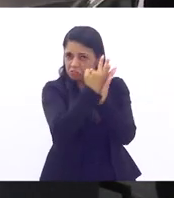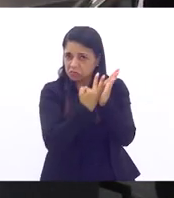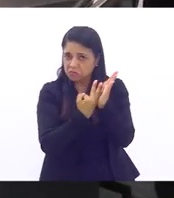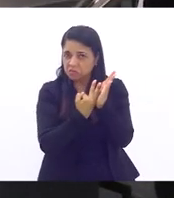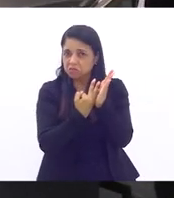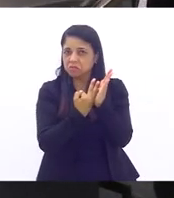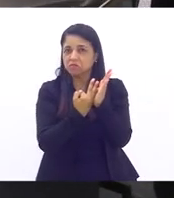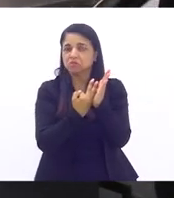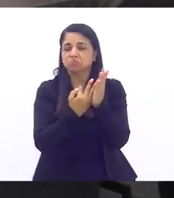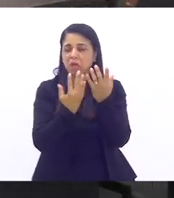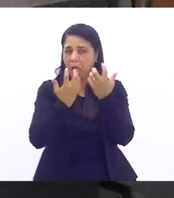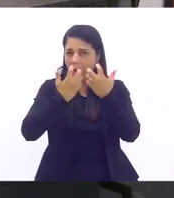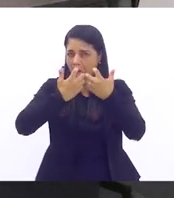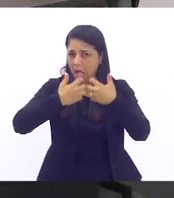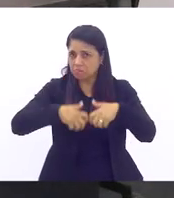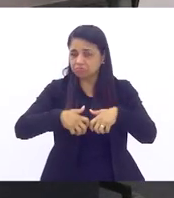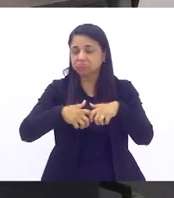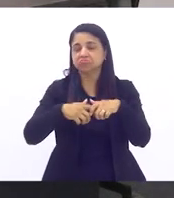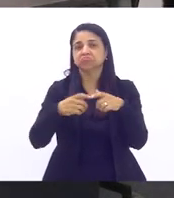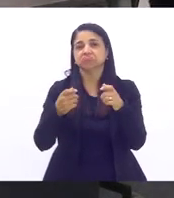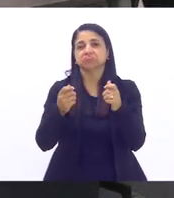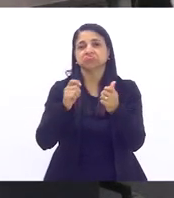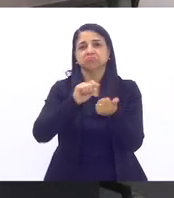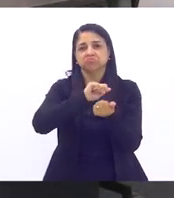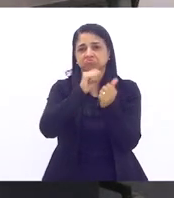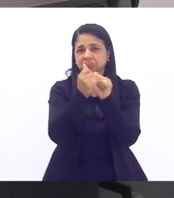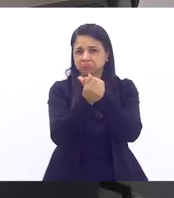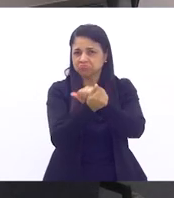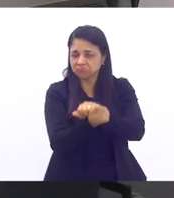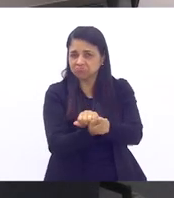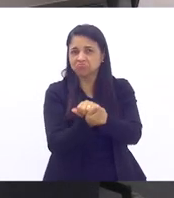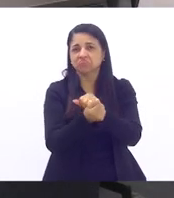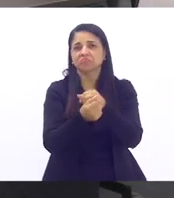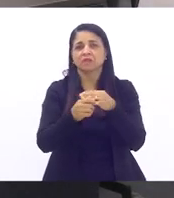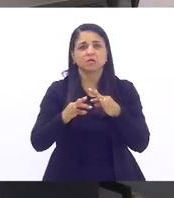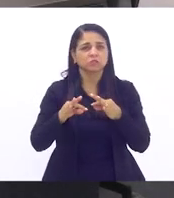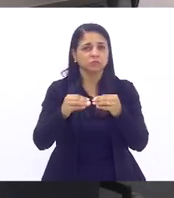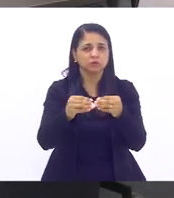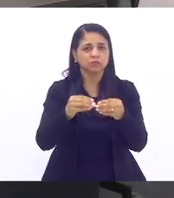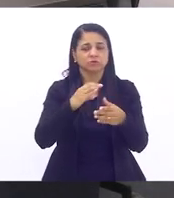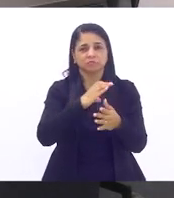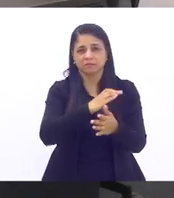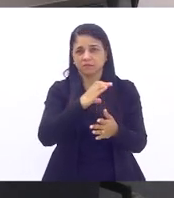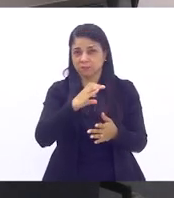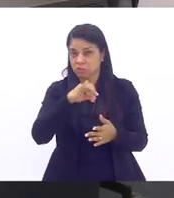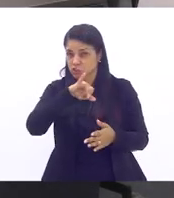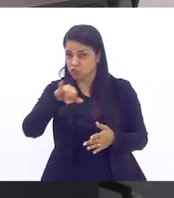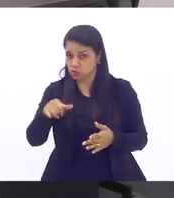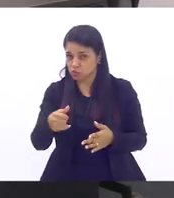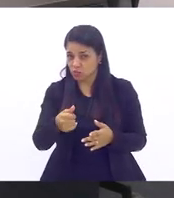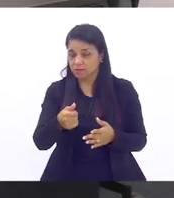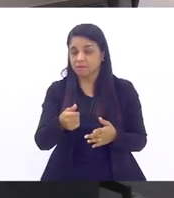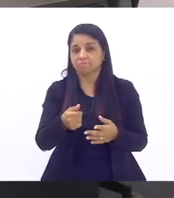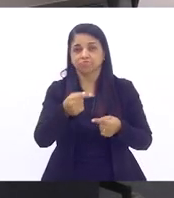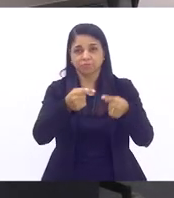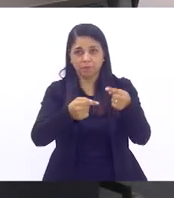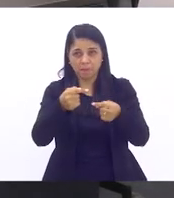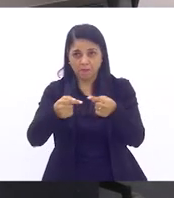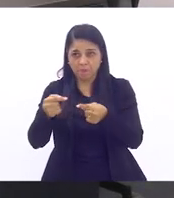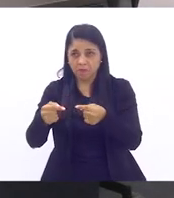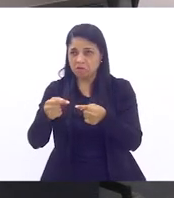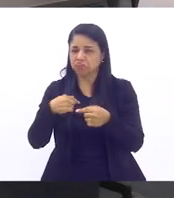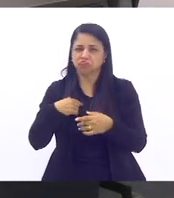já adequado as boas práticas que a gente tem as súmulas que a gente tem adotado na ccj não vejo nenhuma dificuldade